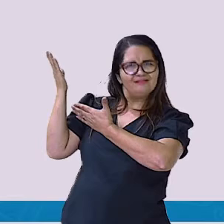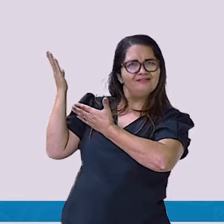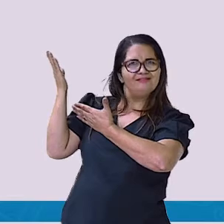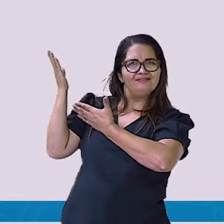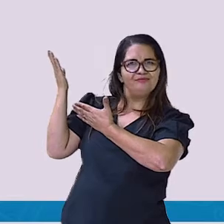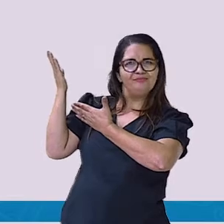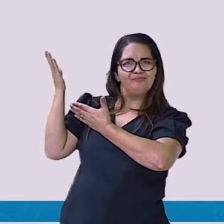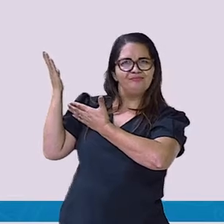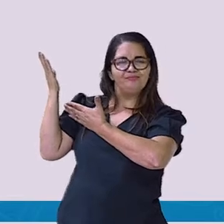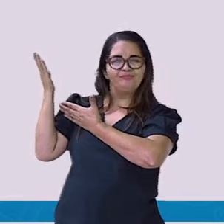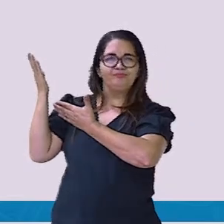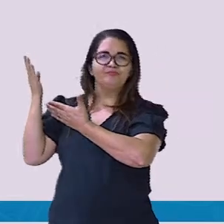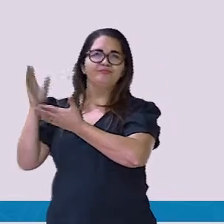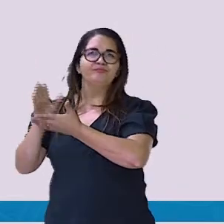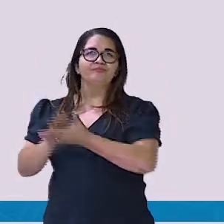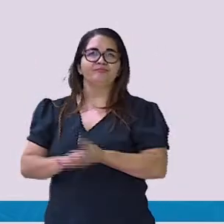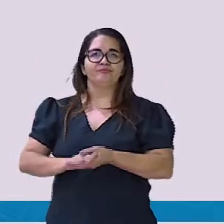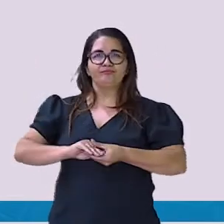opa,